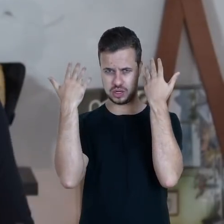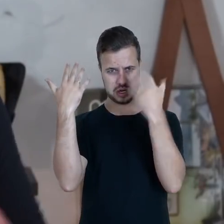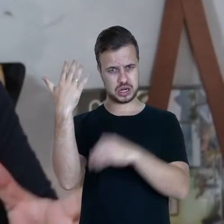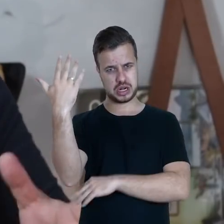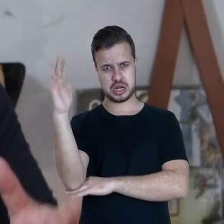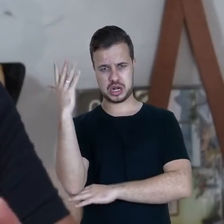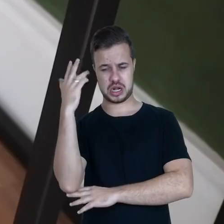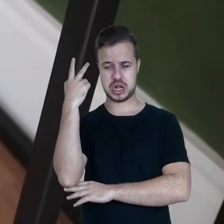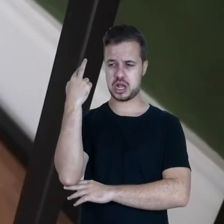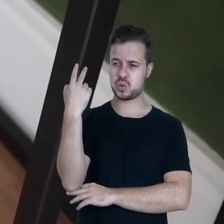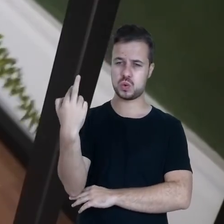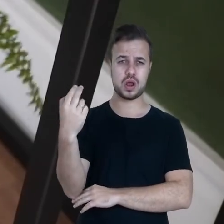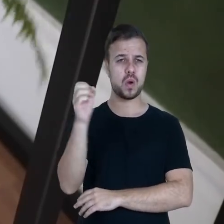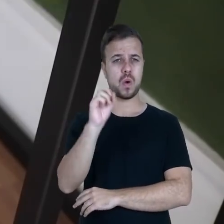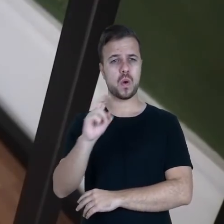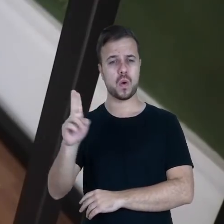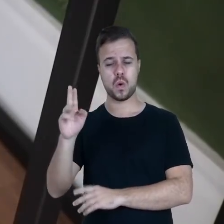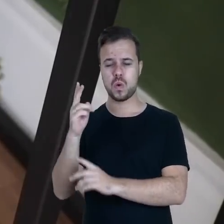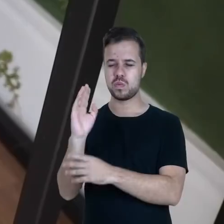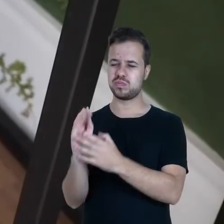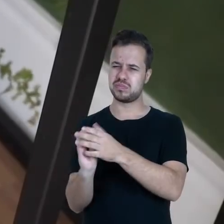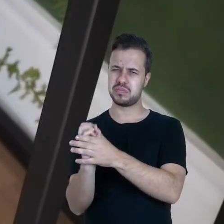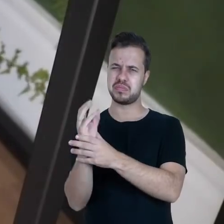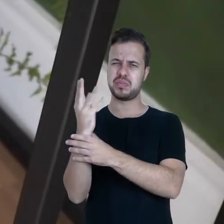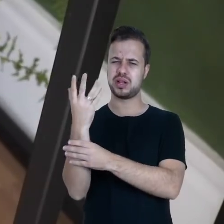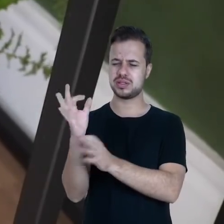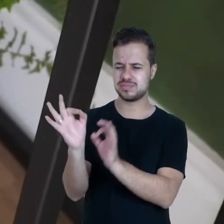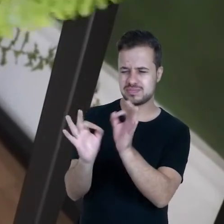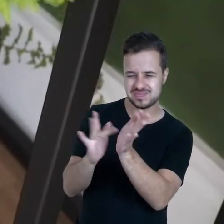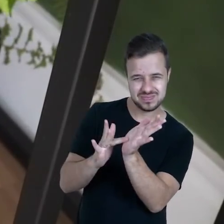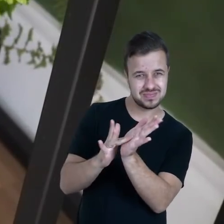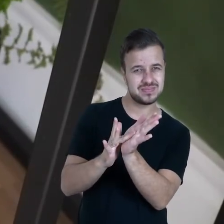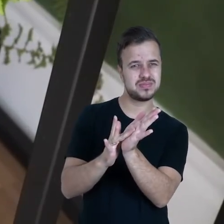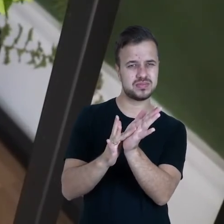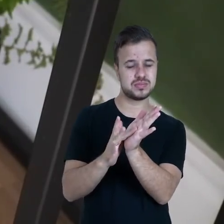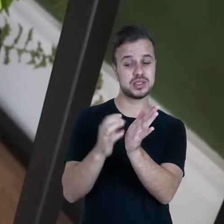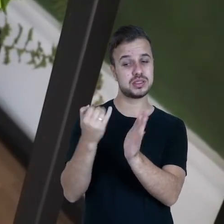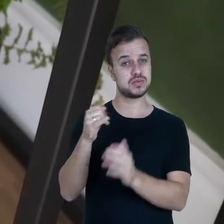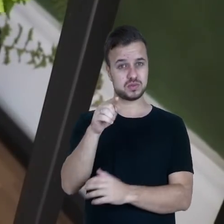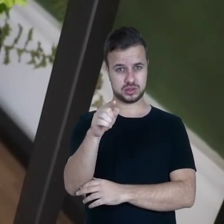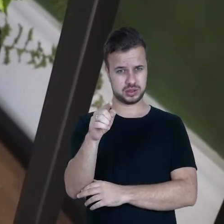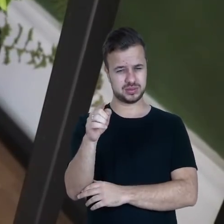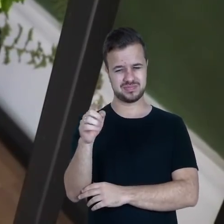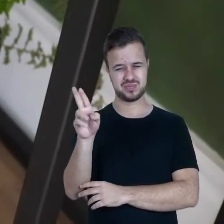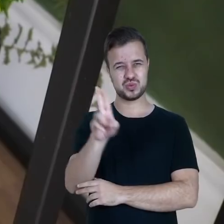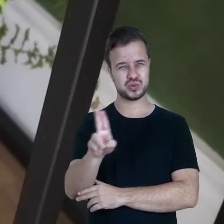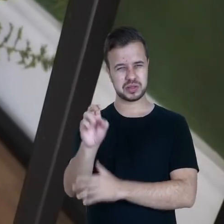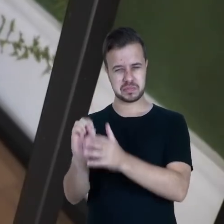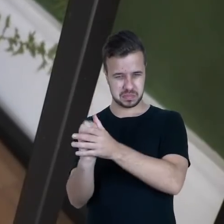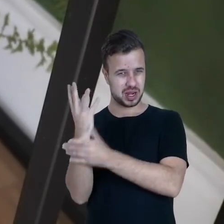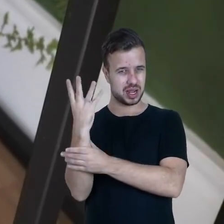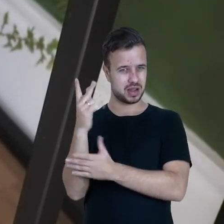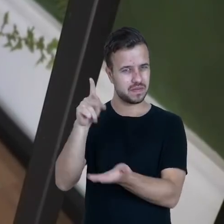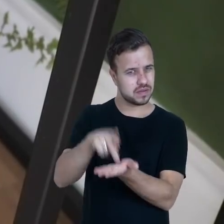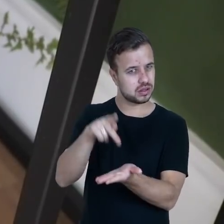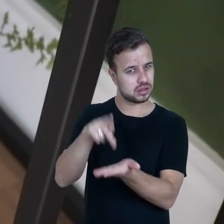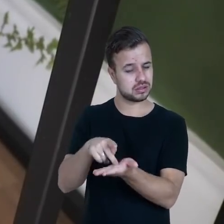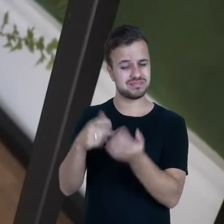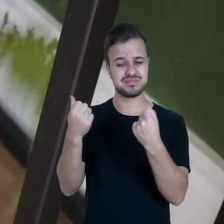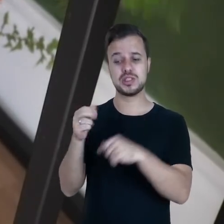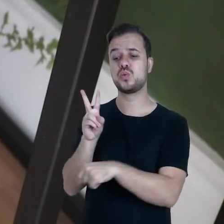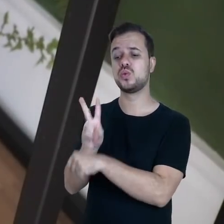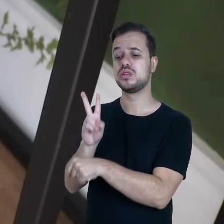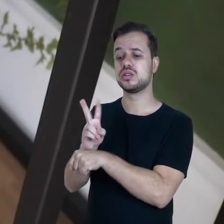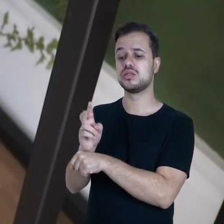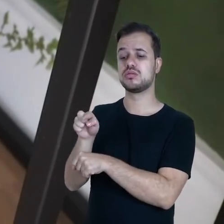O corredor muitas das vezes é um ambiente fechado. Então, se você for colocar uma planta natural, certifique-se que é uma planta que ela sobreviva bem dentro